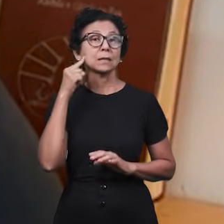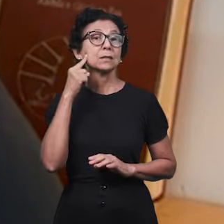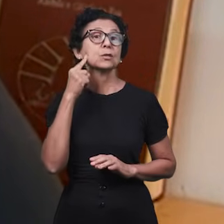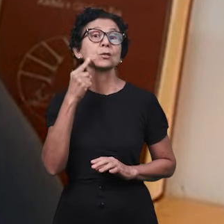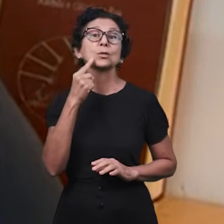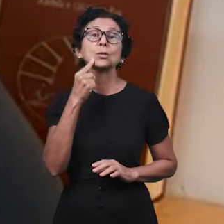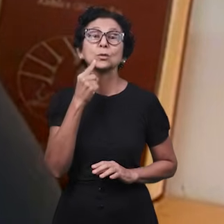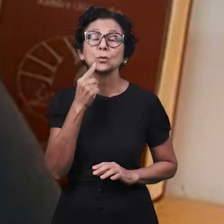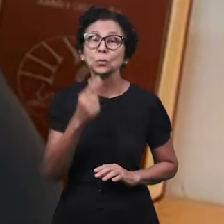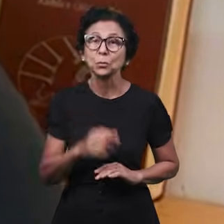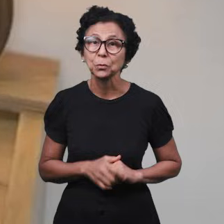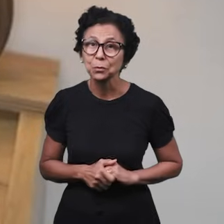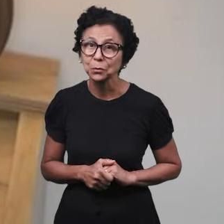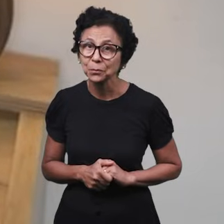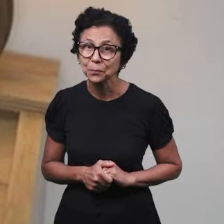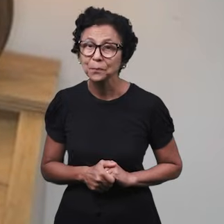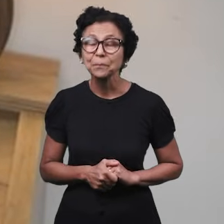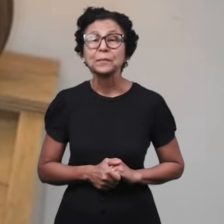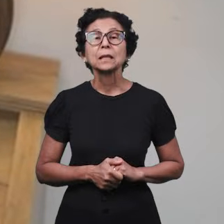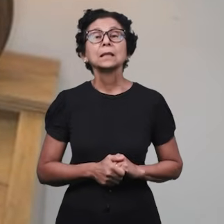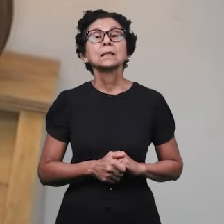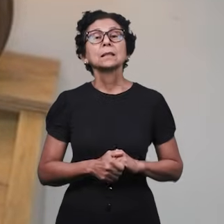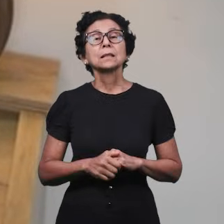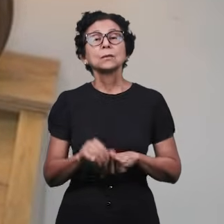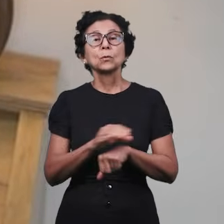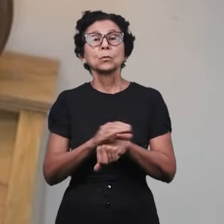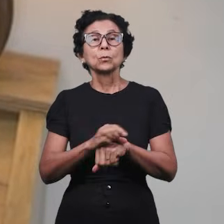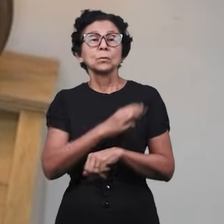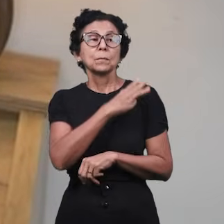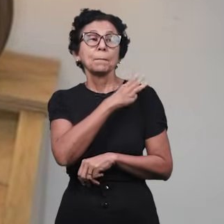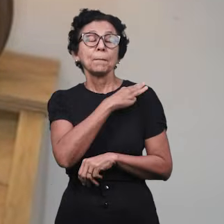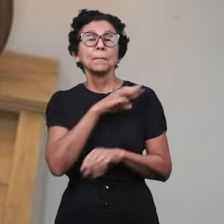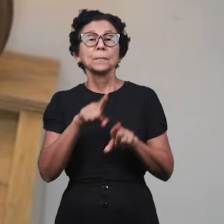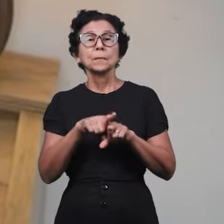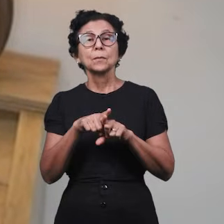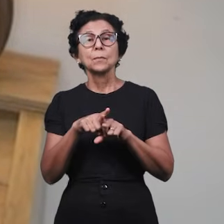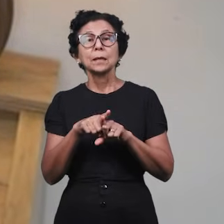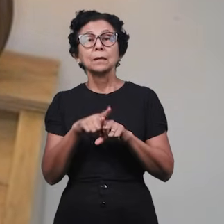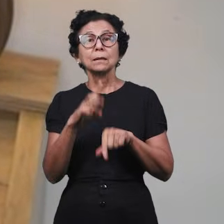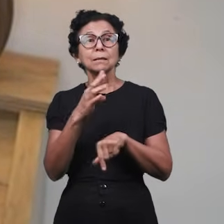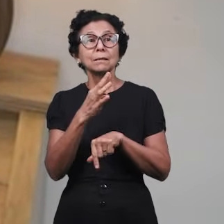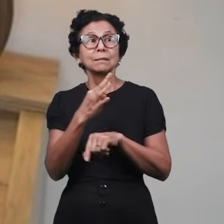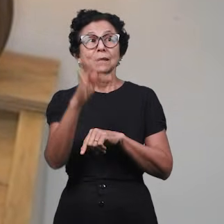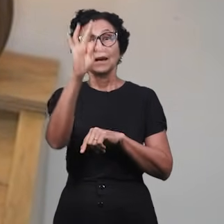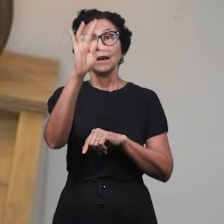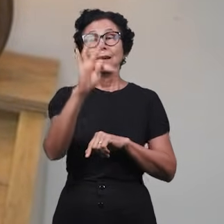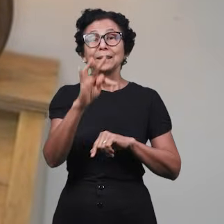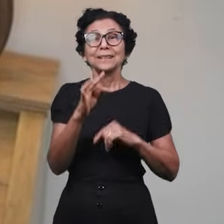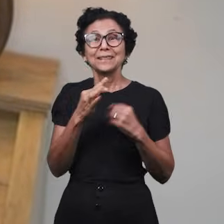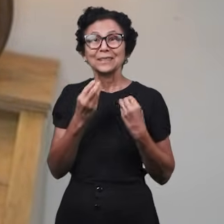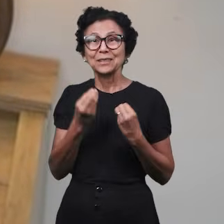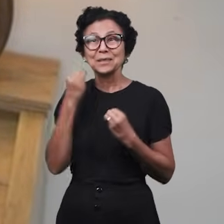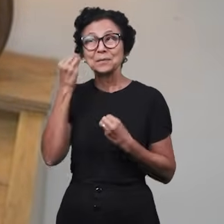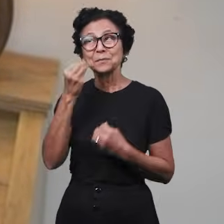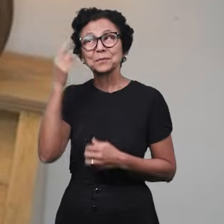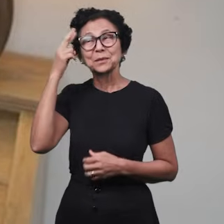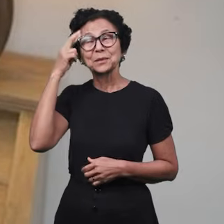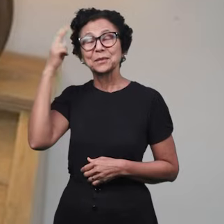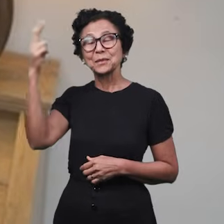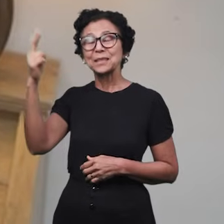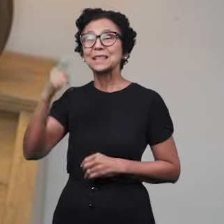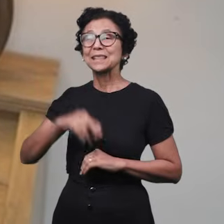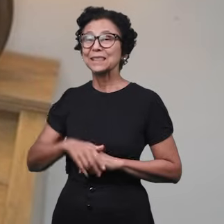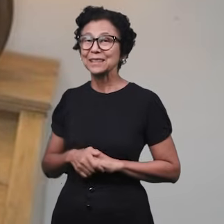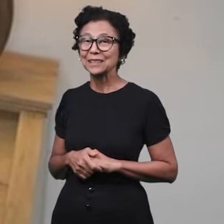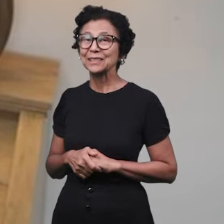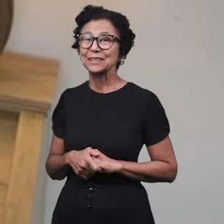e aonde ele está cursando não só o ensino médio, mas também o curso técnico. E ele viu o cuidado do Senhor